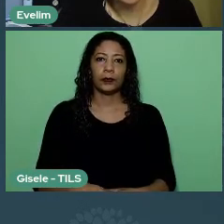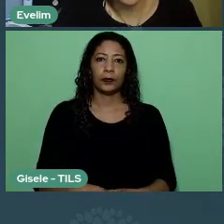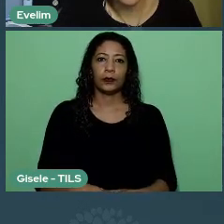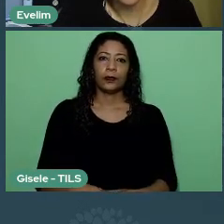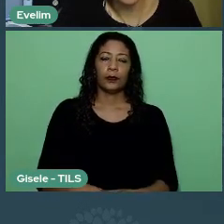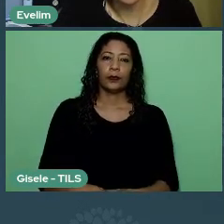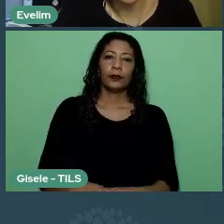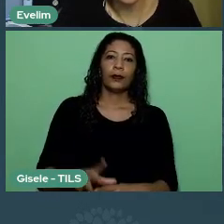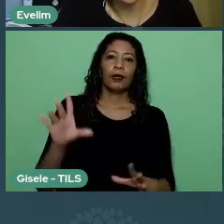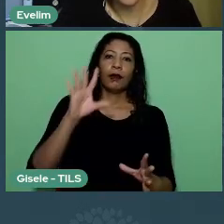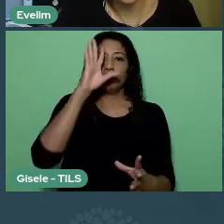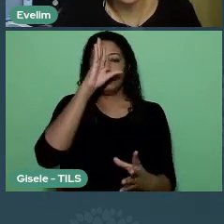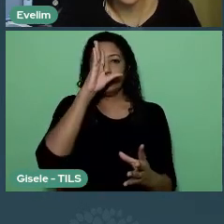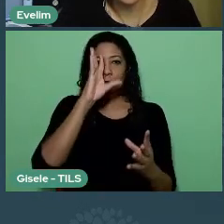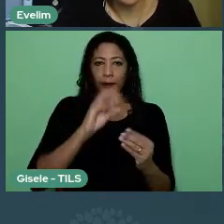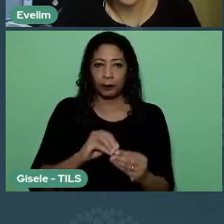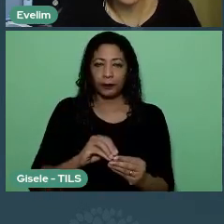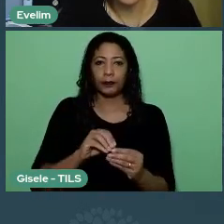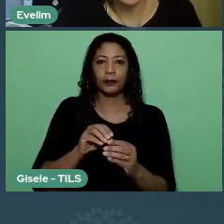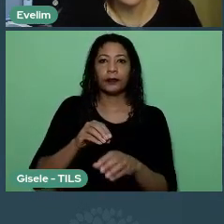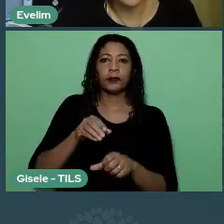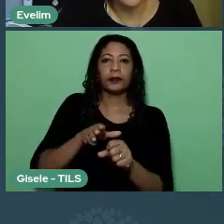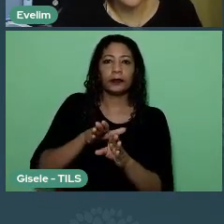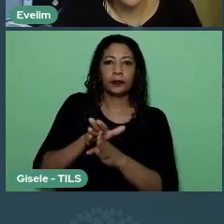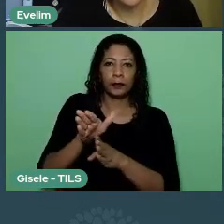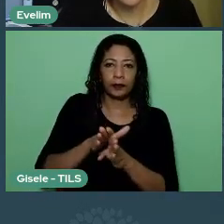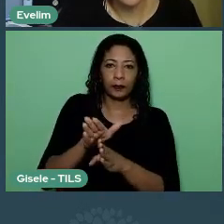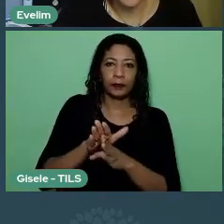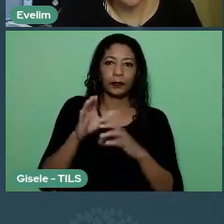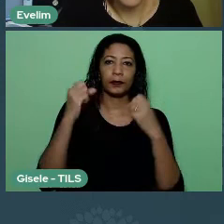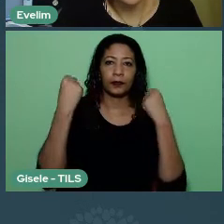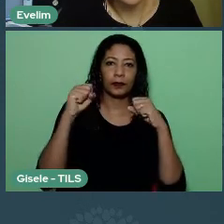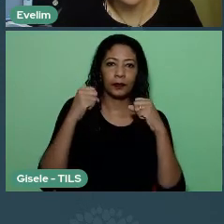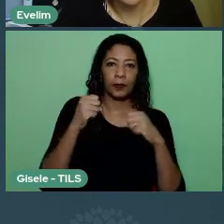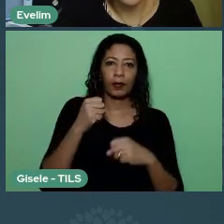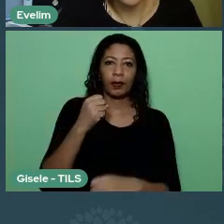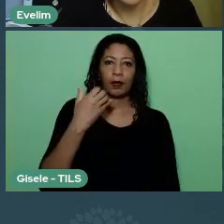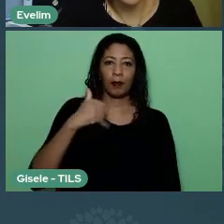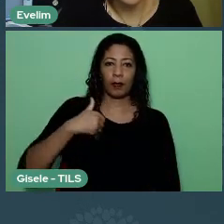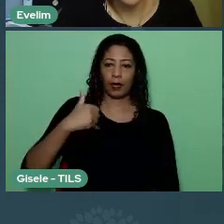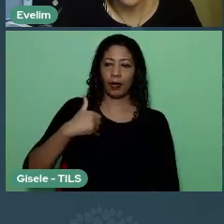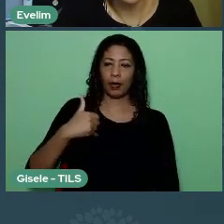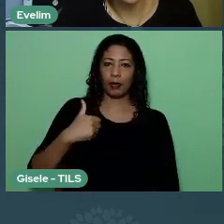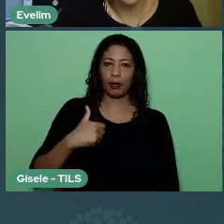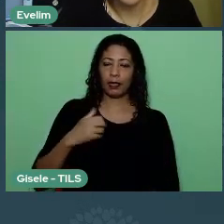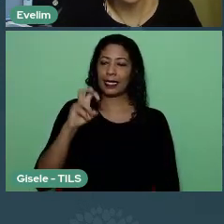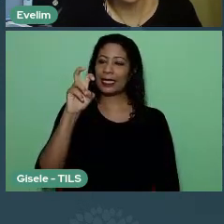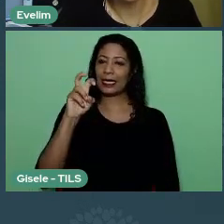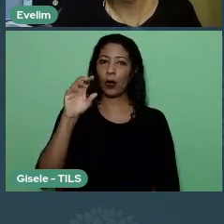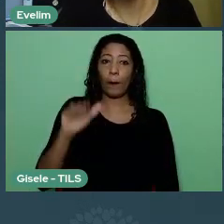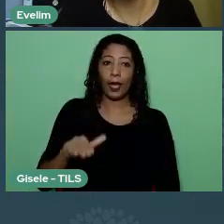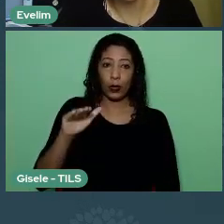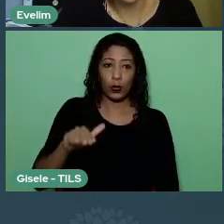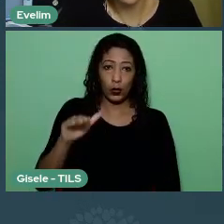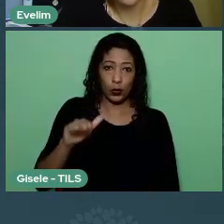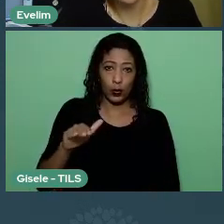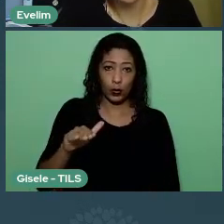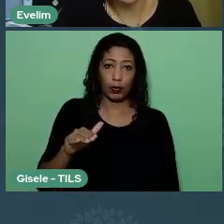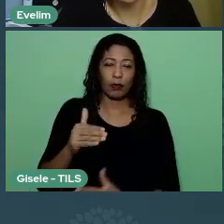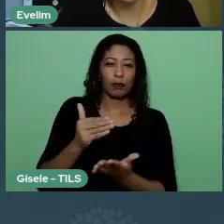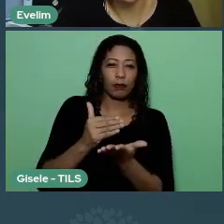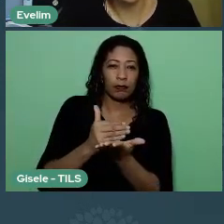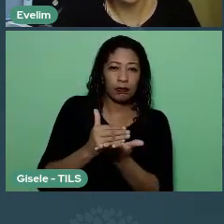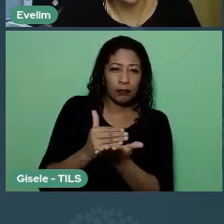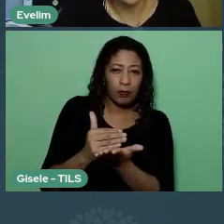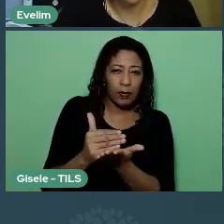Para finalizar, a recomendação de atividade física para criança abaixo de 5 anos, a gente começa a dar intensidade para